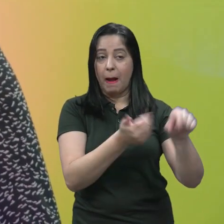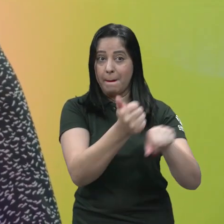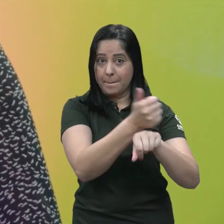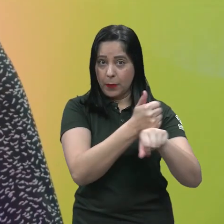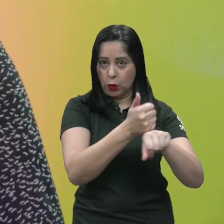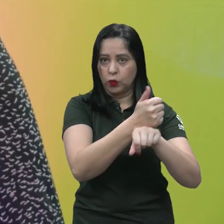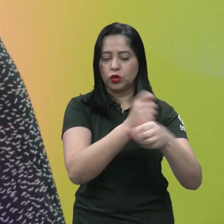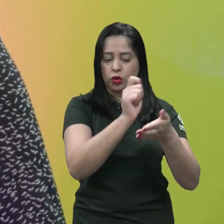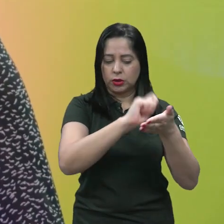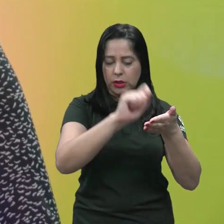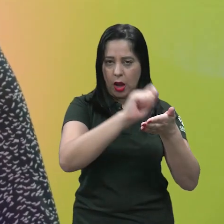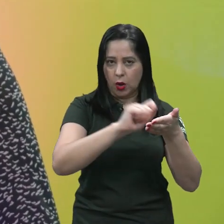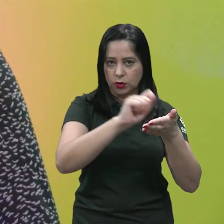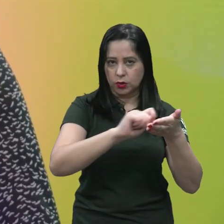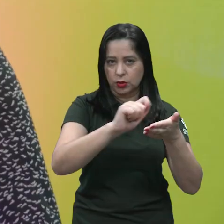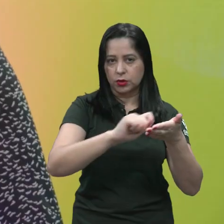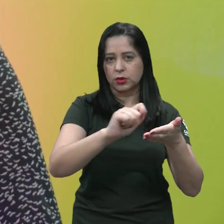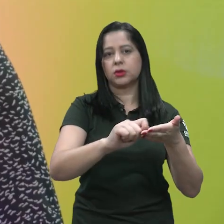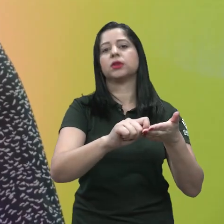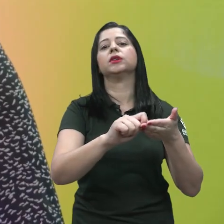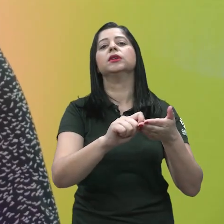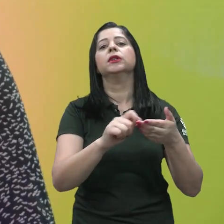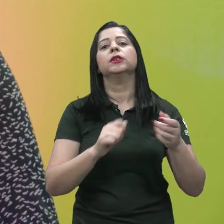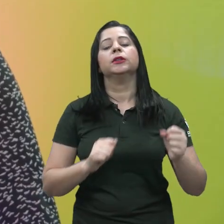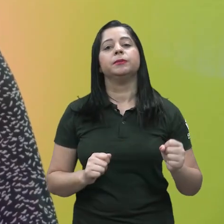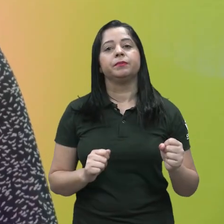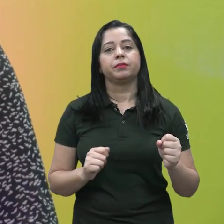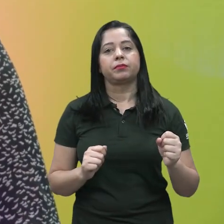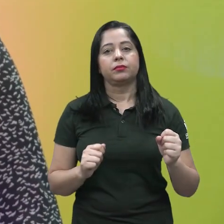uma escrevivente nos termos de Conceição